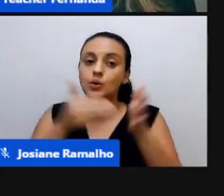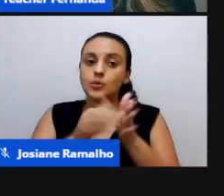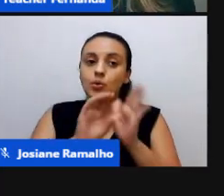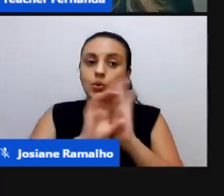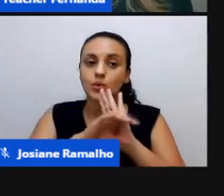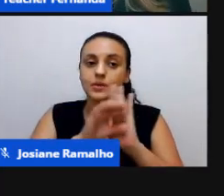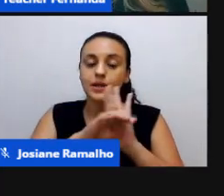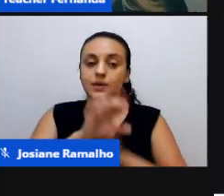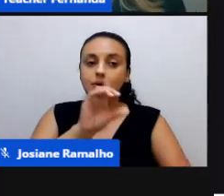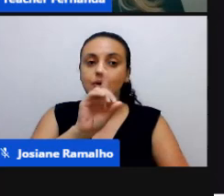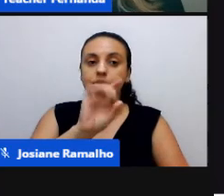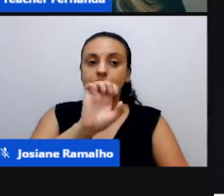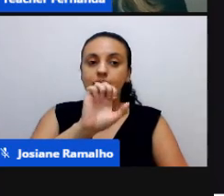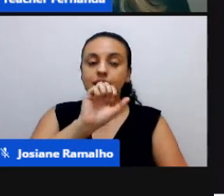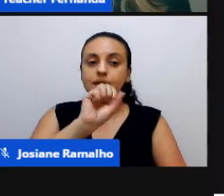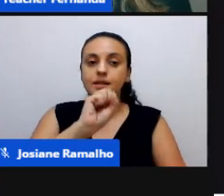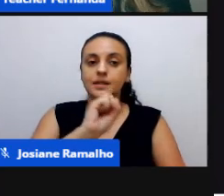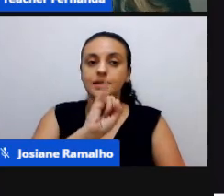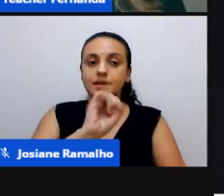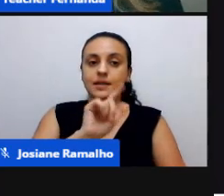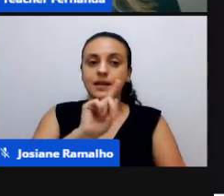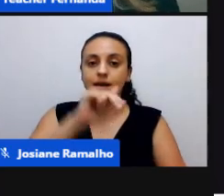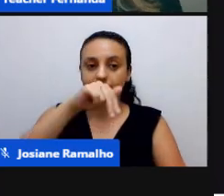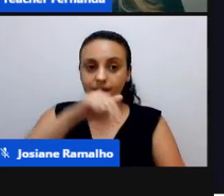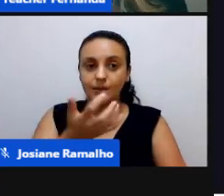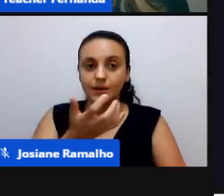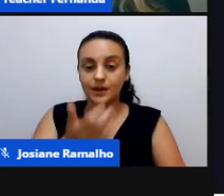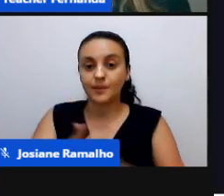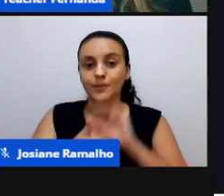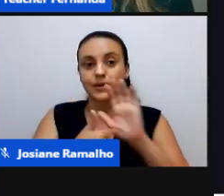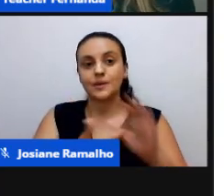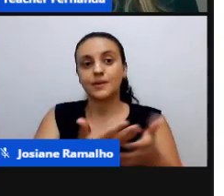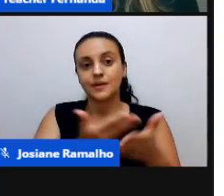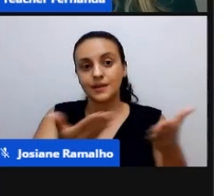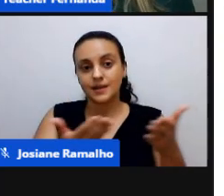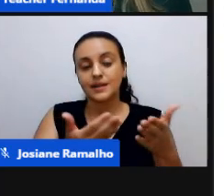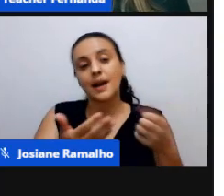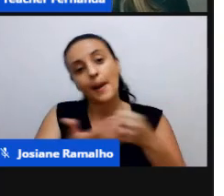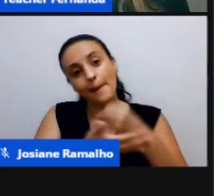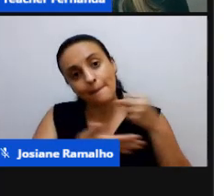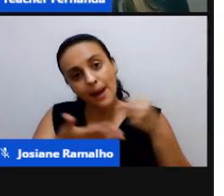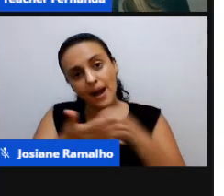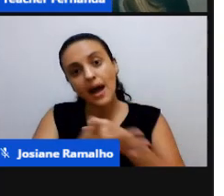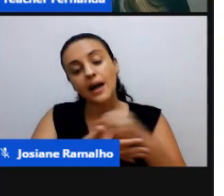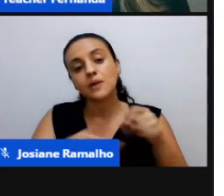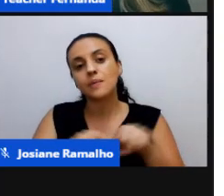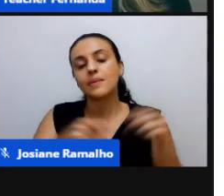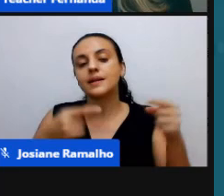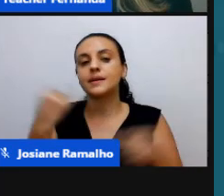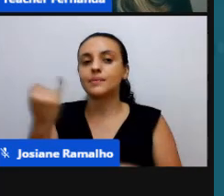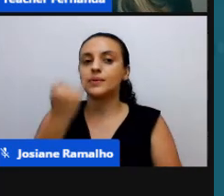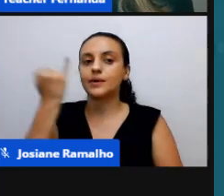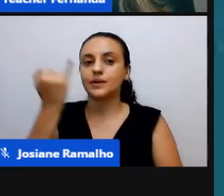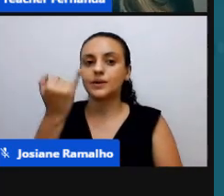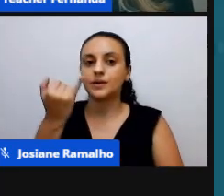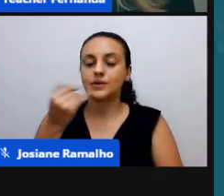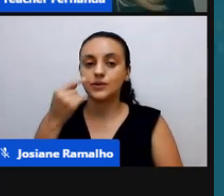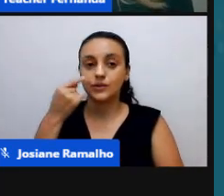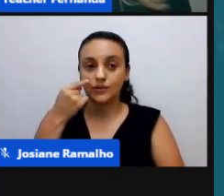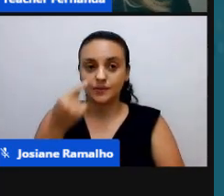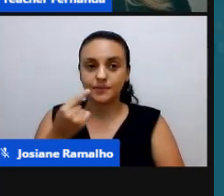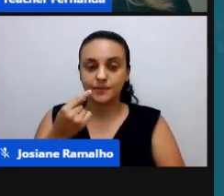queria mostrar para vocês. Então, são coisas básicas, mas que nunca é demais a gente repassar. Vamos